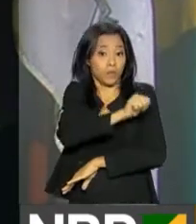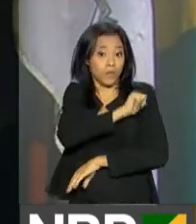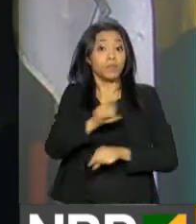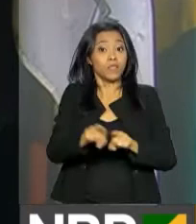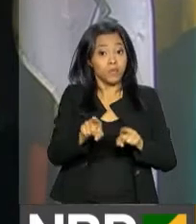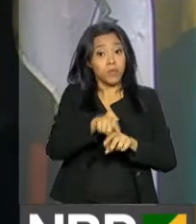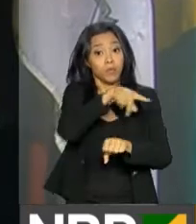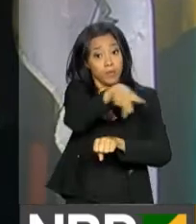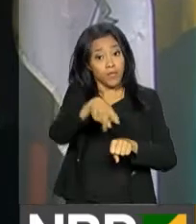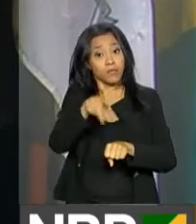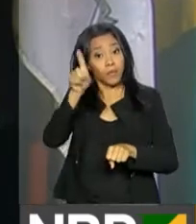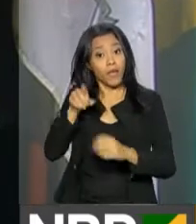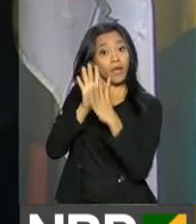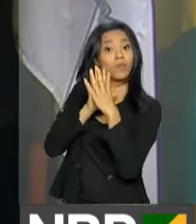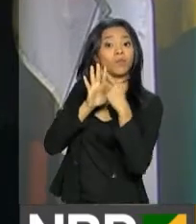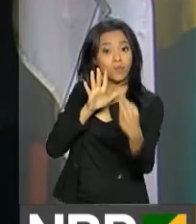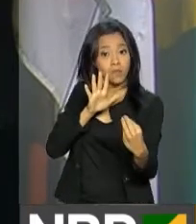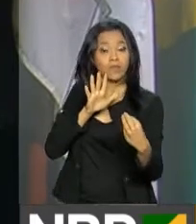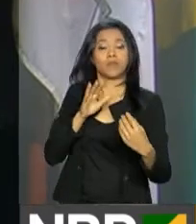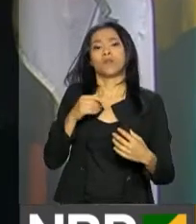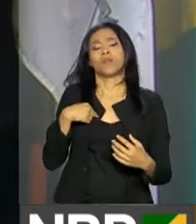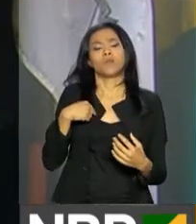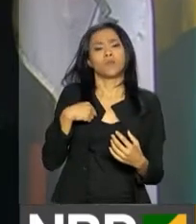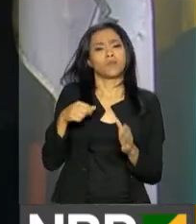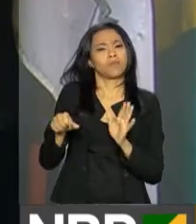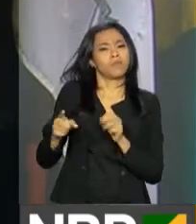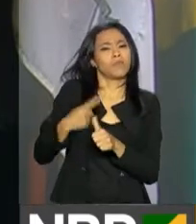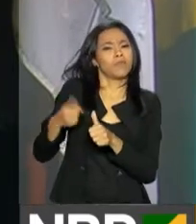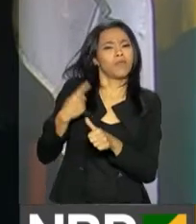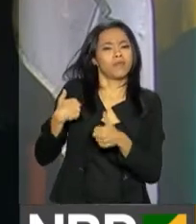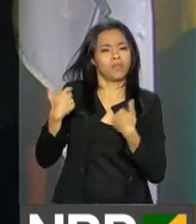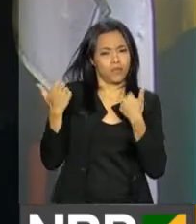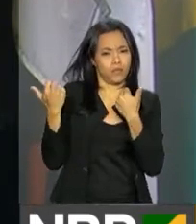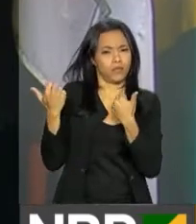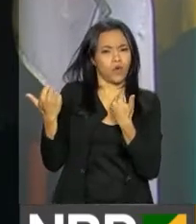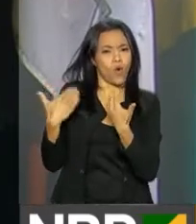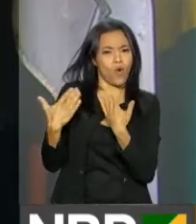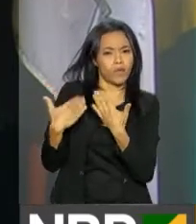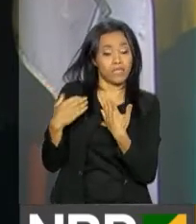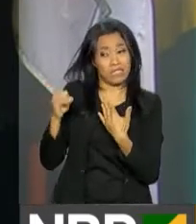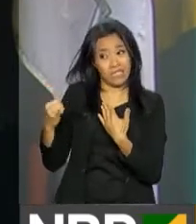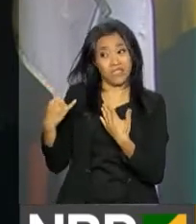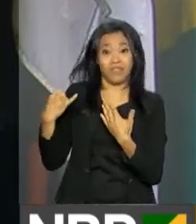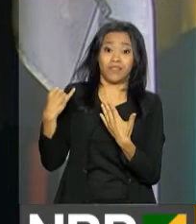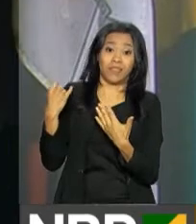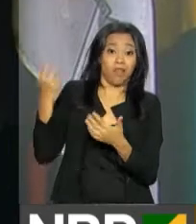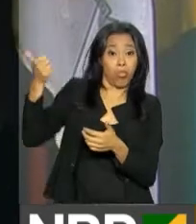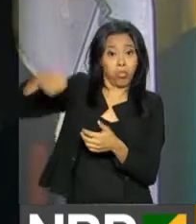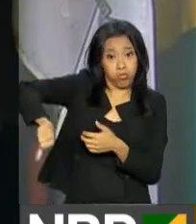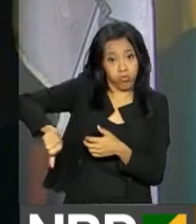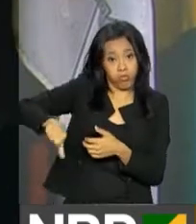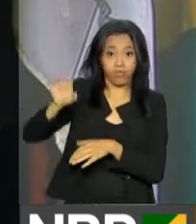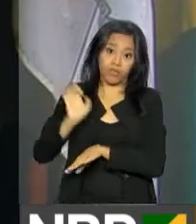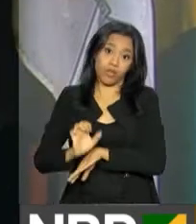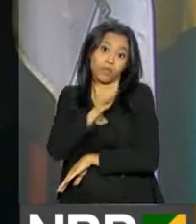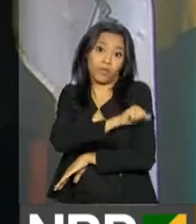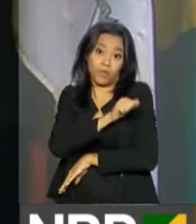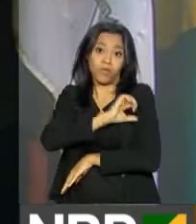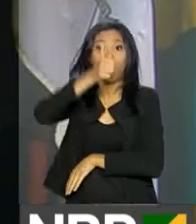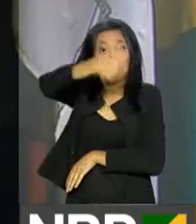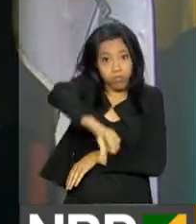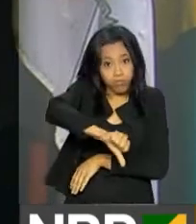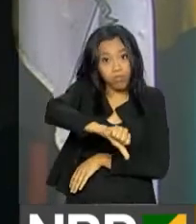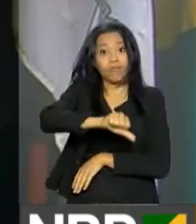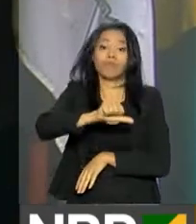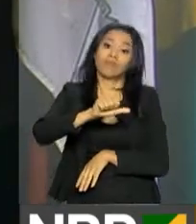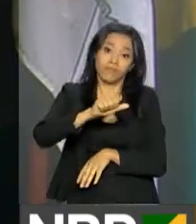o país porque dá um exemplo lembra que logo nos primeiros momentos nós dissemos olhos se as coisas andarem no rio de janeiro a dezembro no brasil